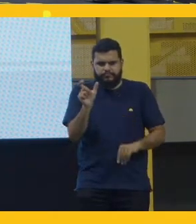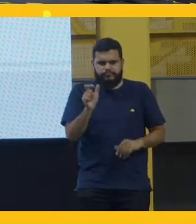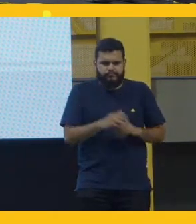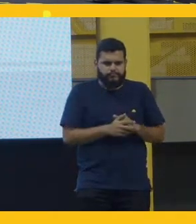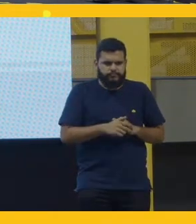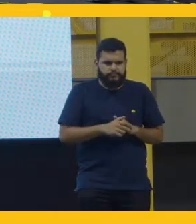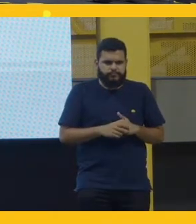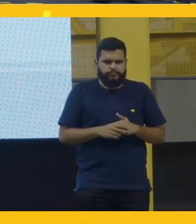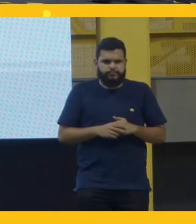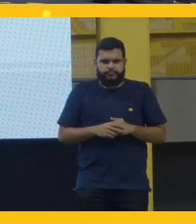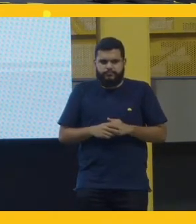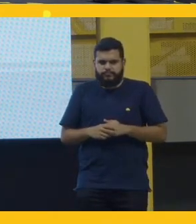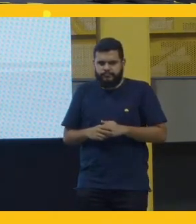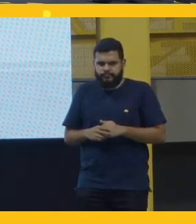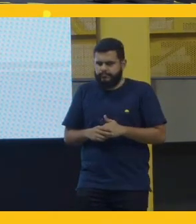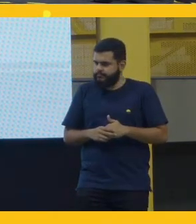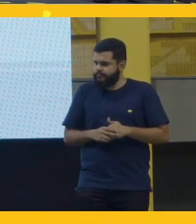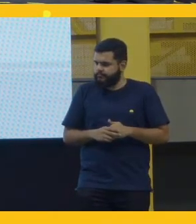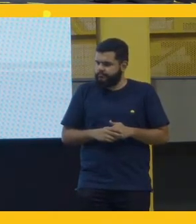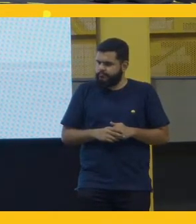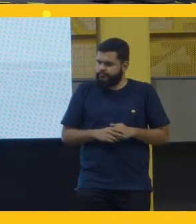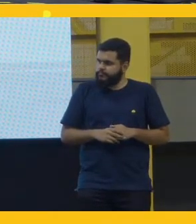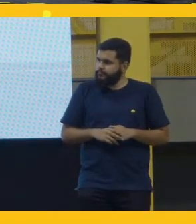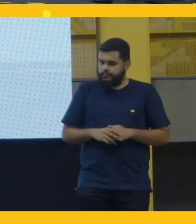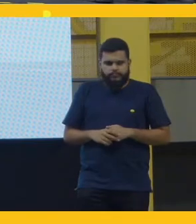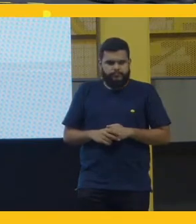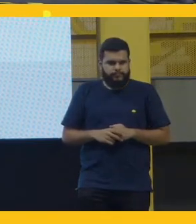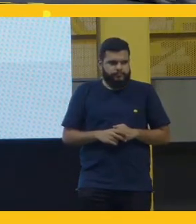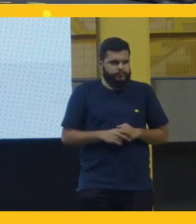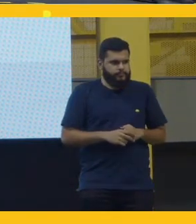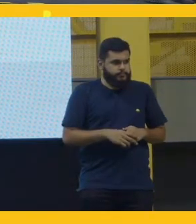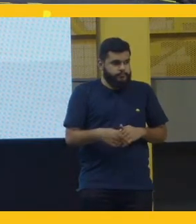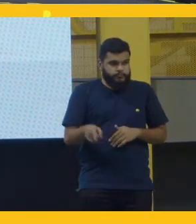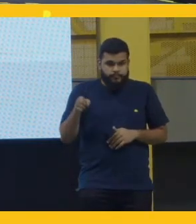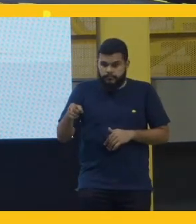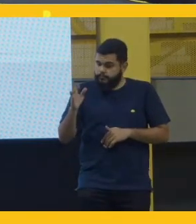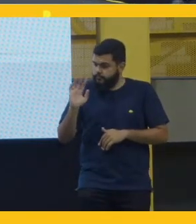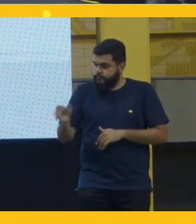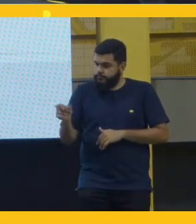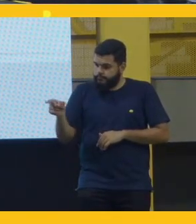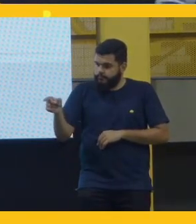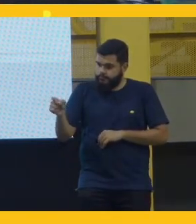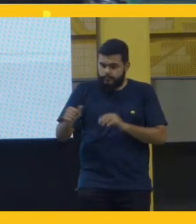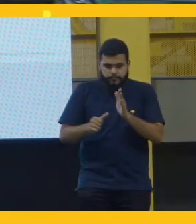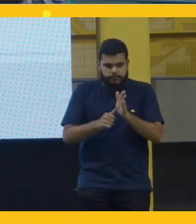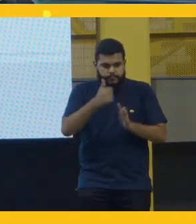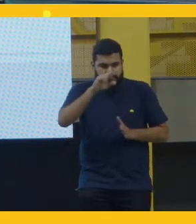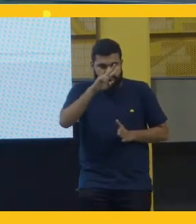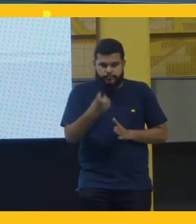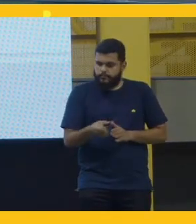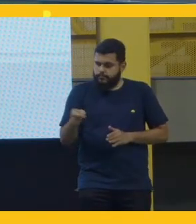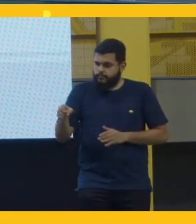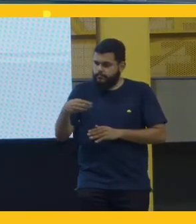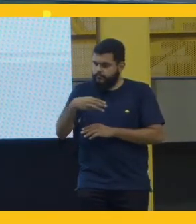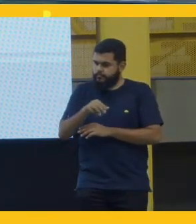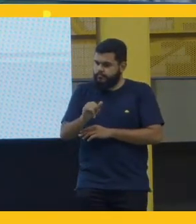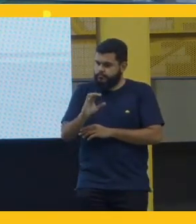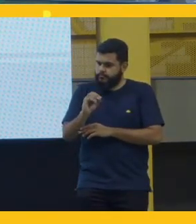desista. Alguma coisa deve funcionar. Foi observado pela primeira vez por Michael Faraday em